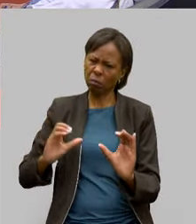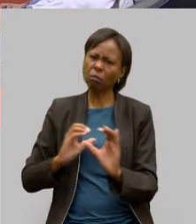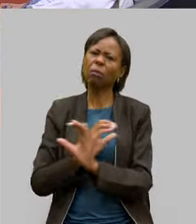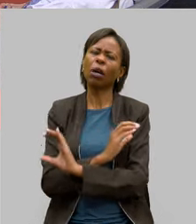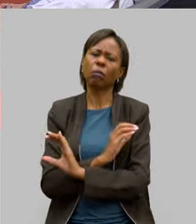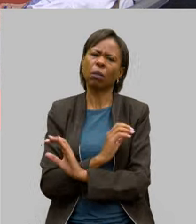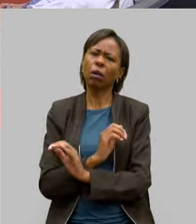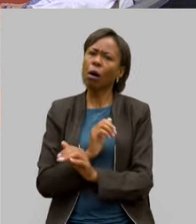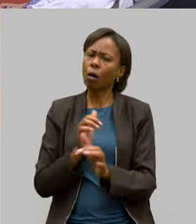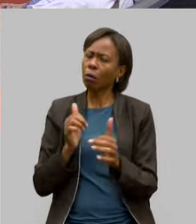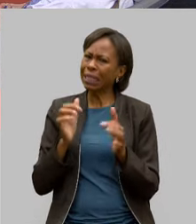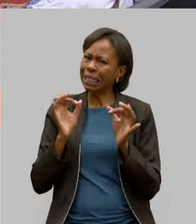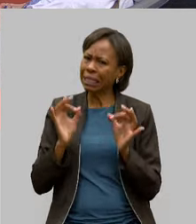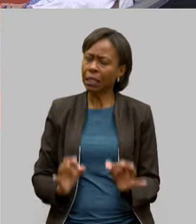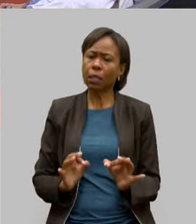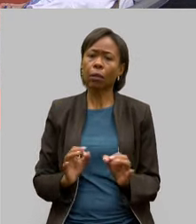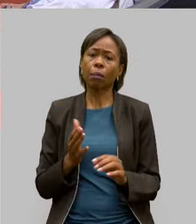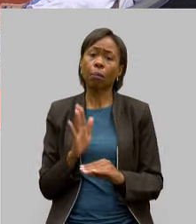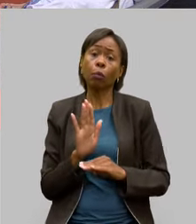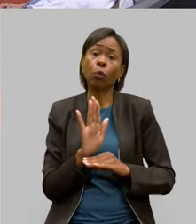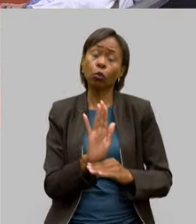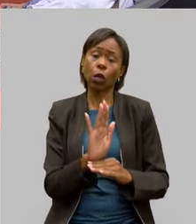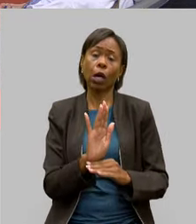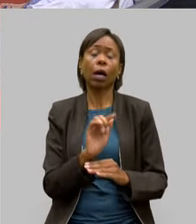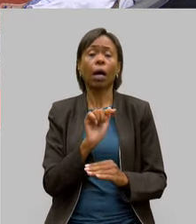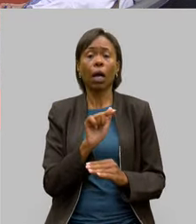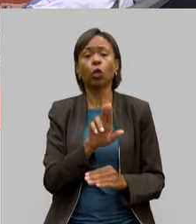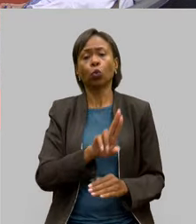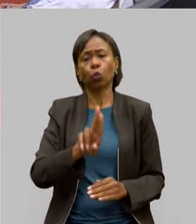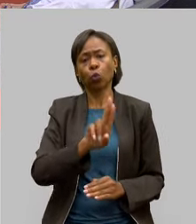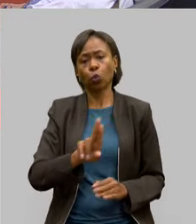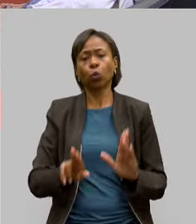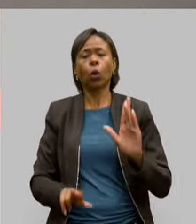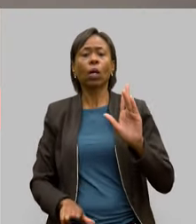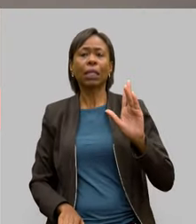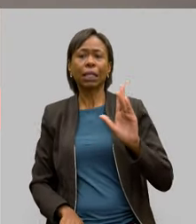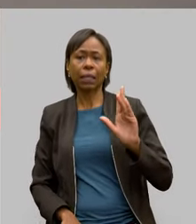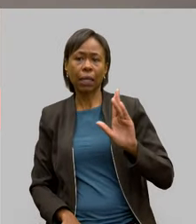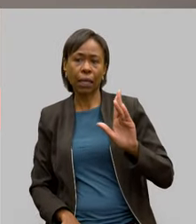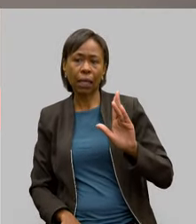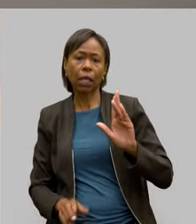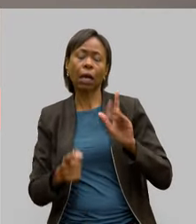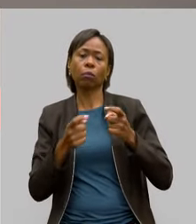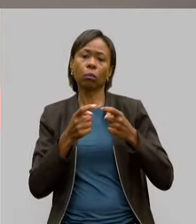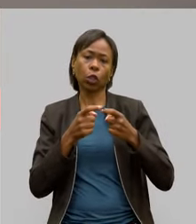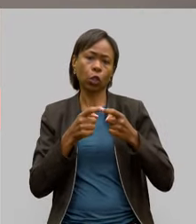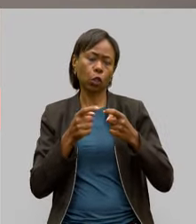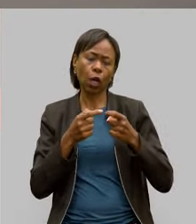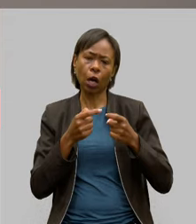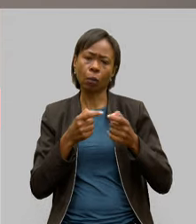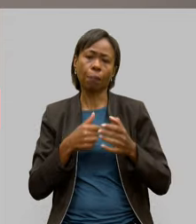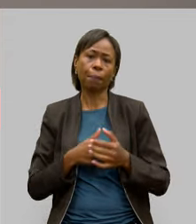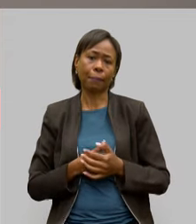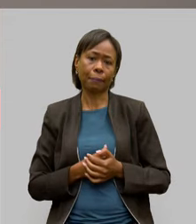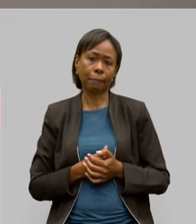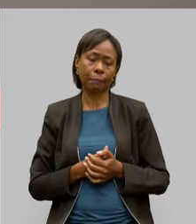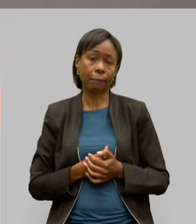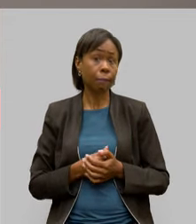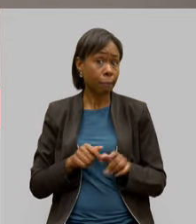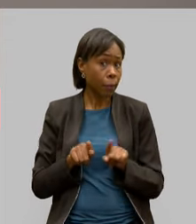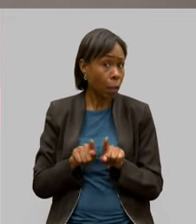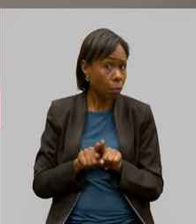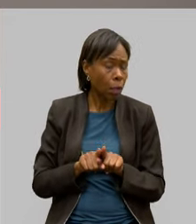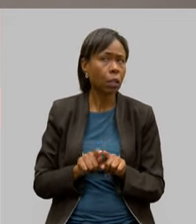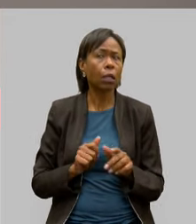excepcionar a situação da cannabis medicinal eh eh em qualquer situação eu vou além isso